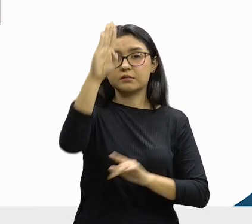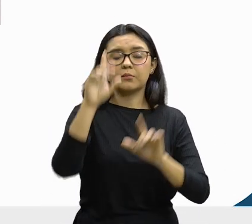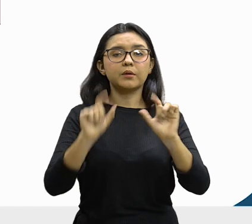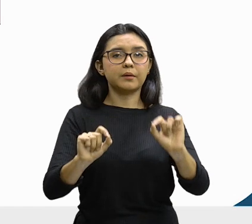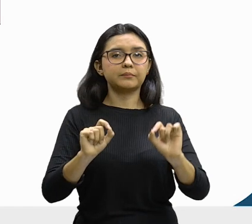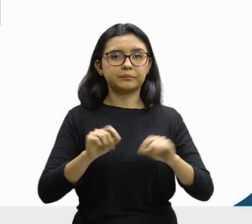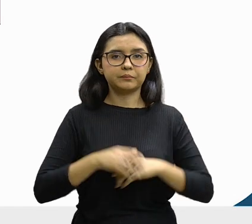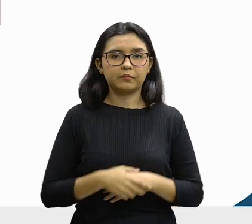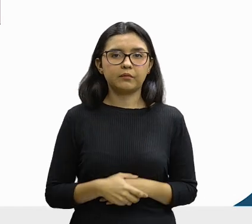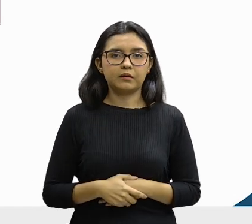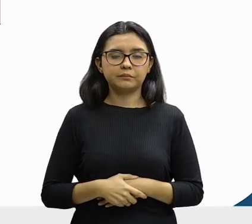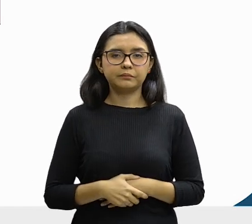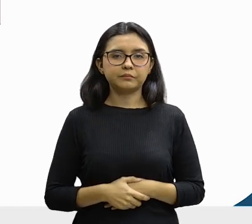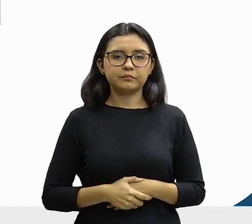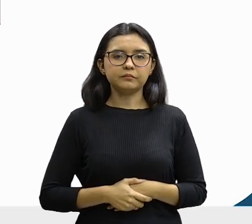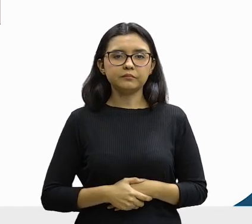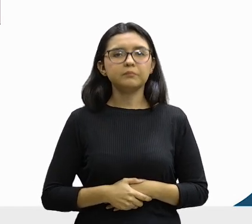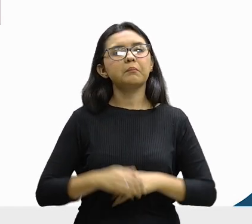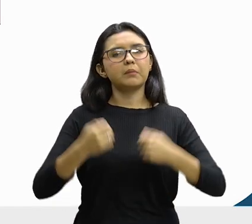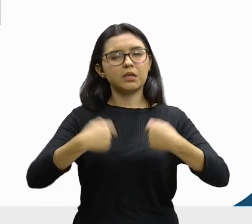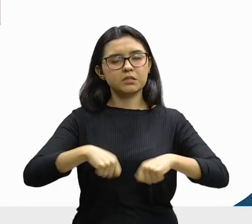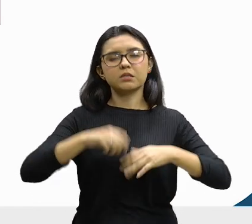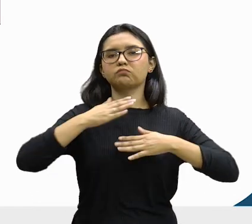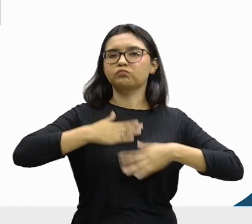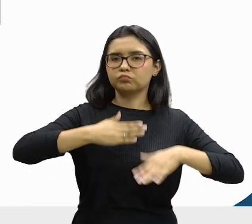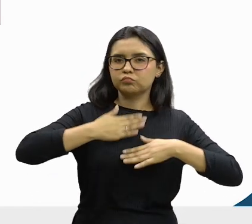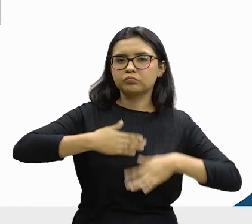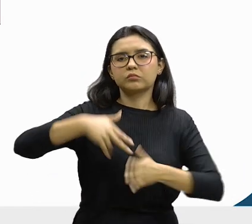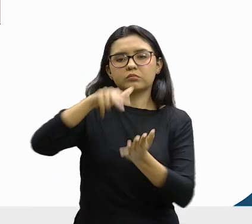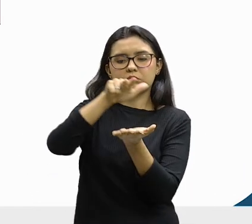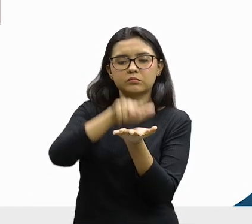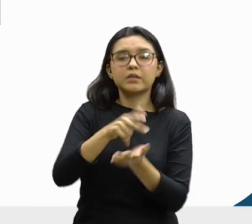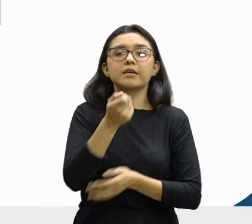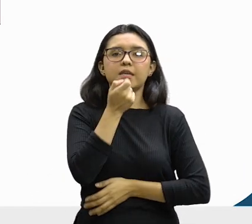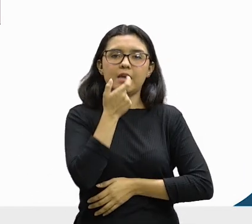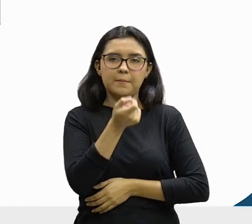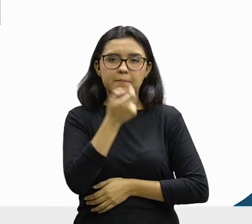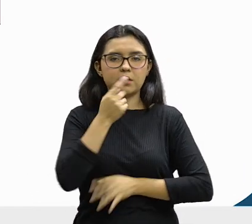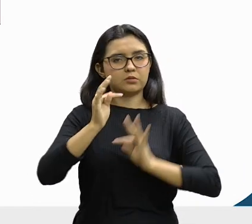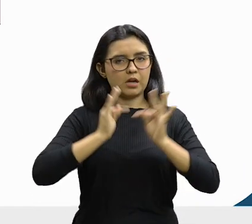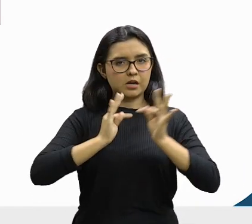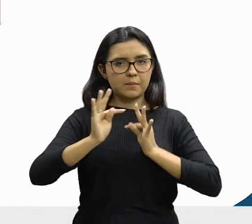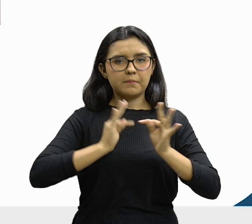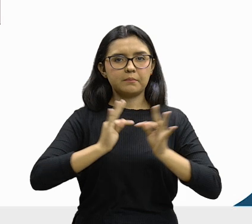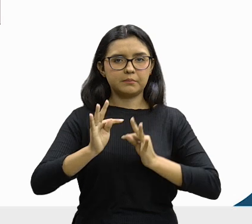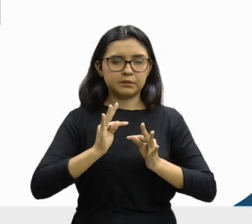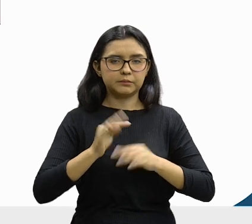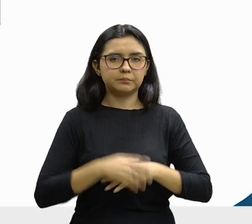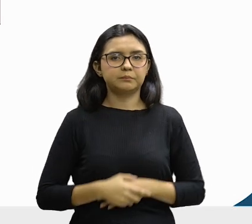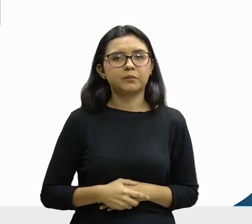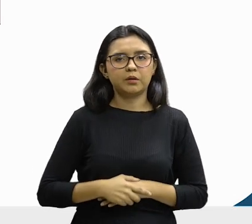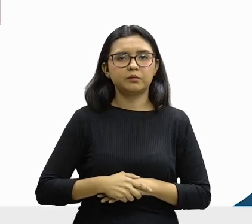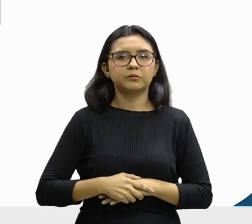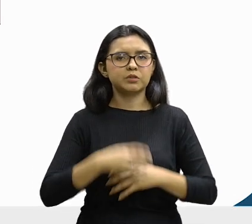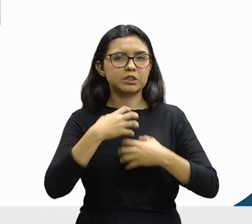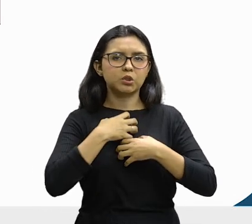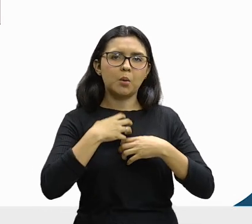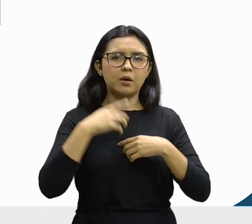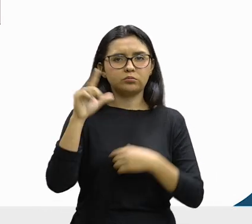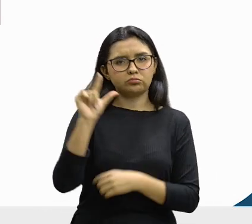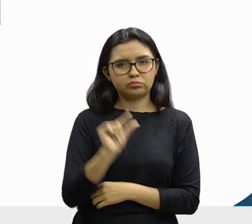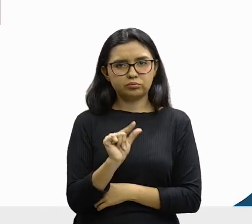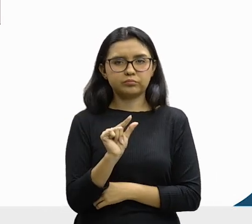gente, um descanso, né? E remédios que vão tratar apenas os sintomas. Fora isso,